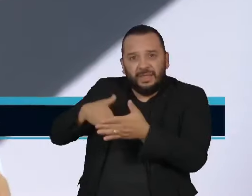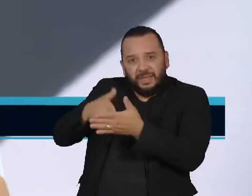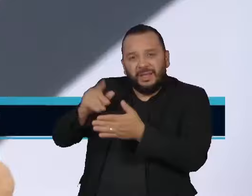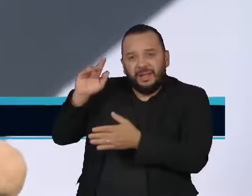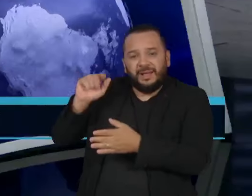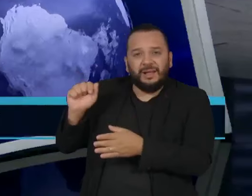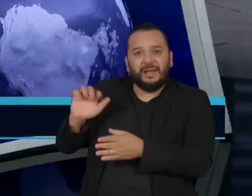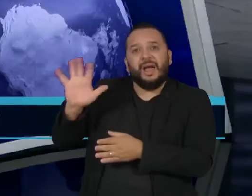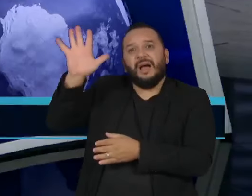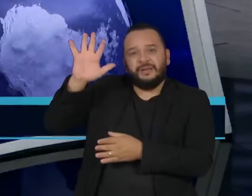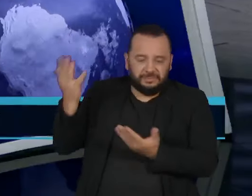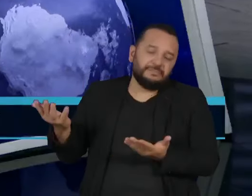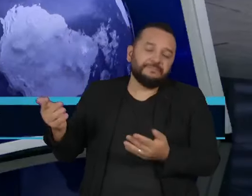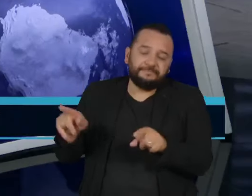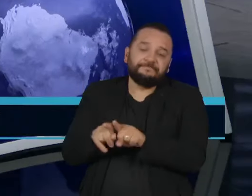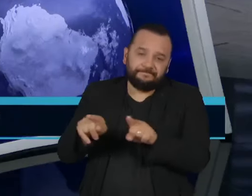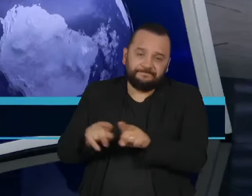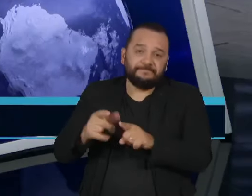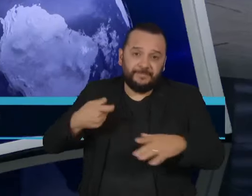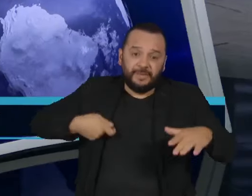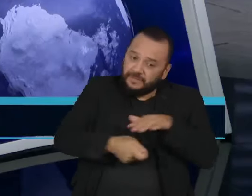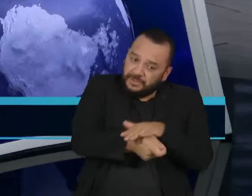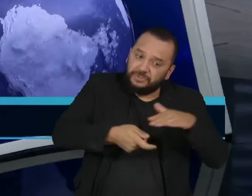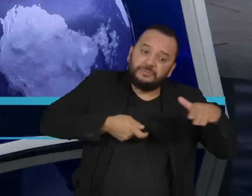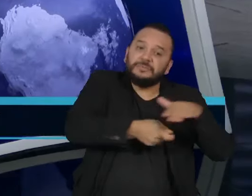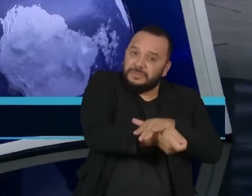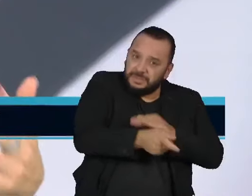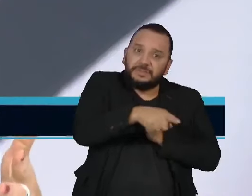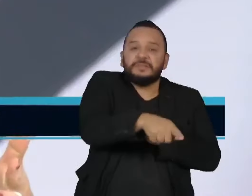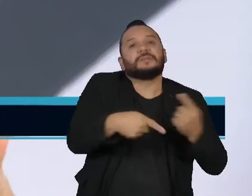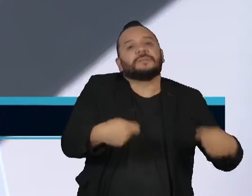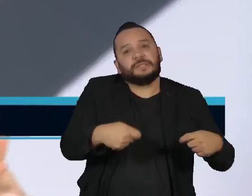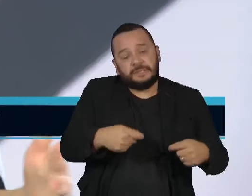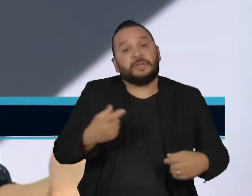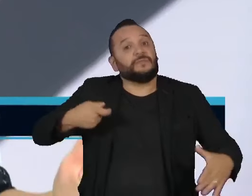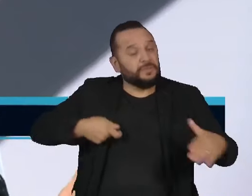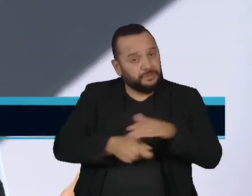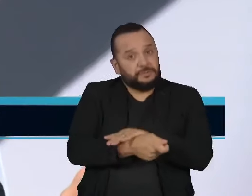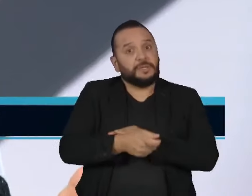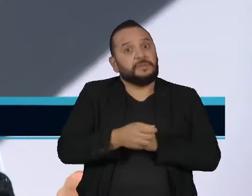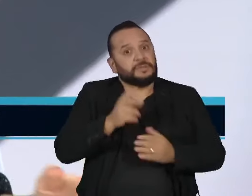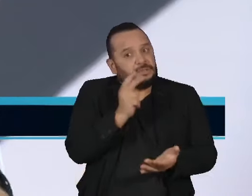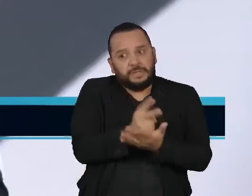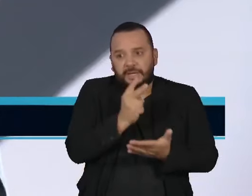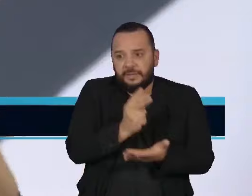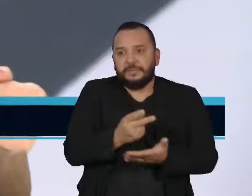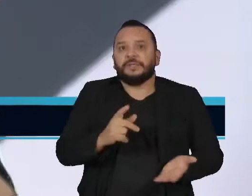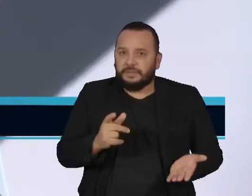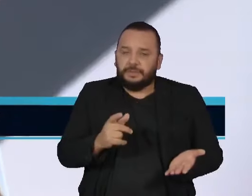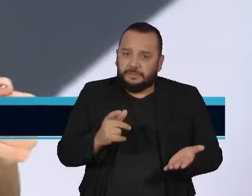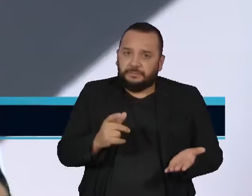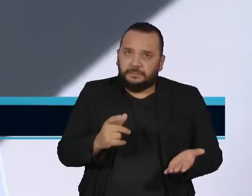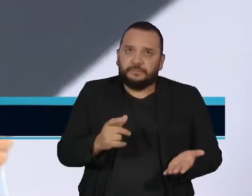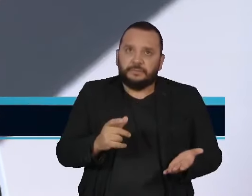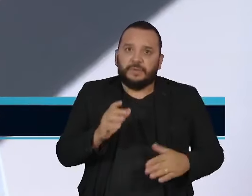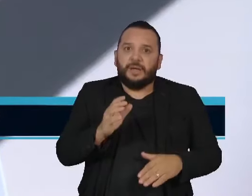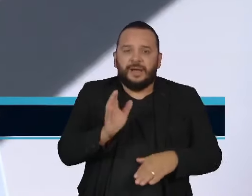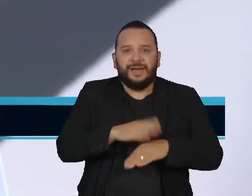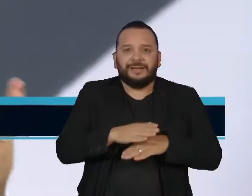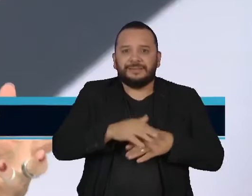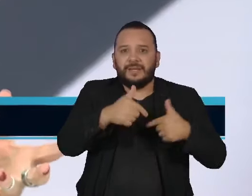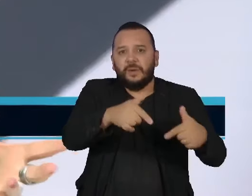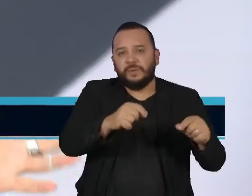esses cenários. Então, o investimento para isso é um investimento que tem que ser grande e contínuo, né? Políticas que vão e vêm nesse